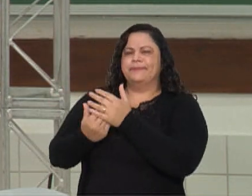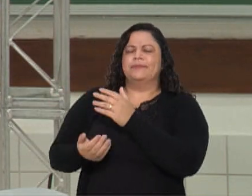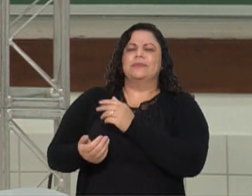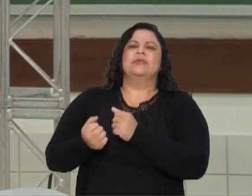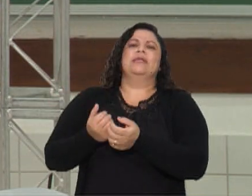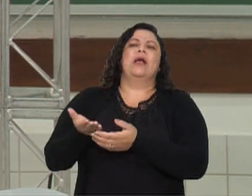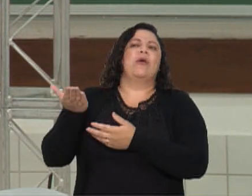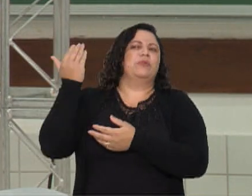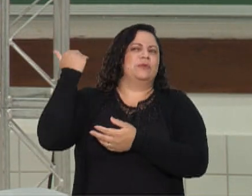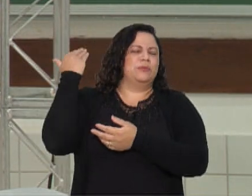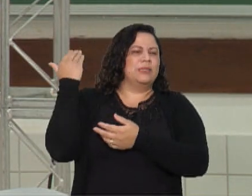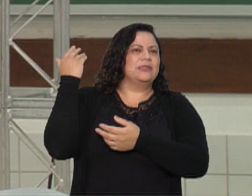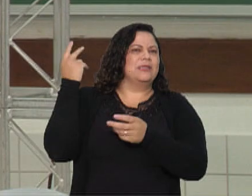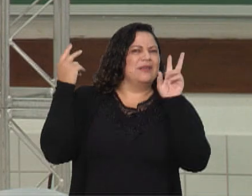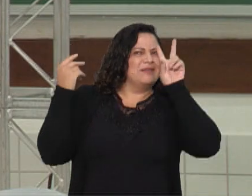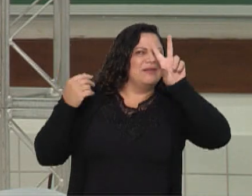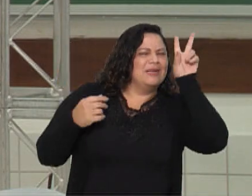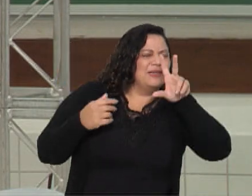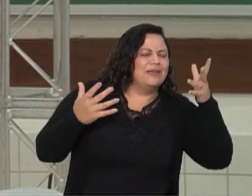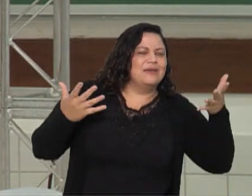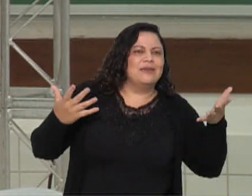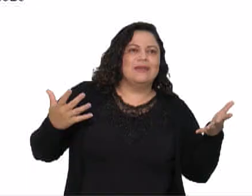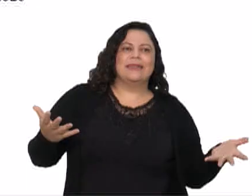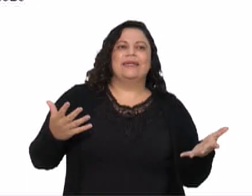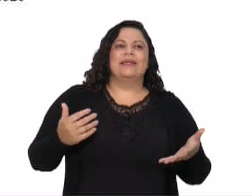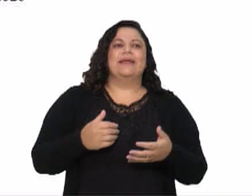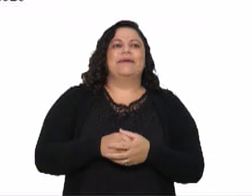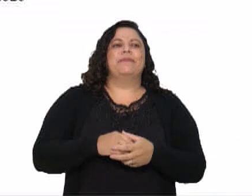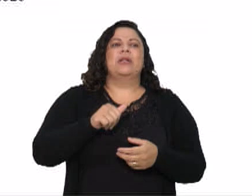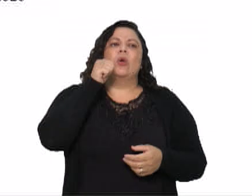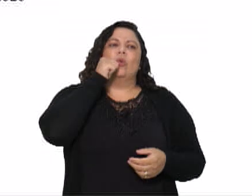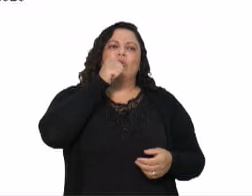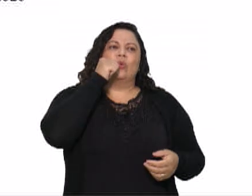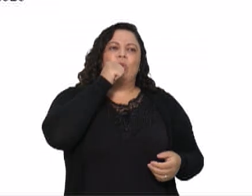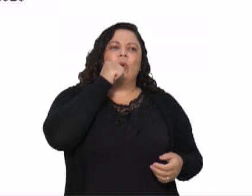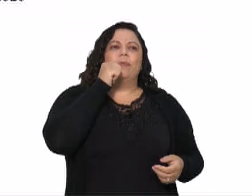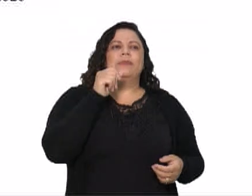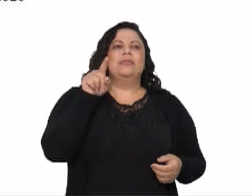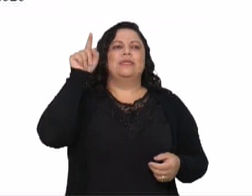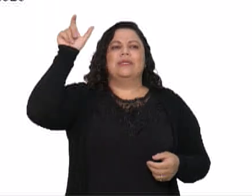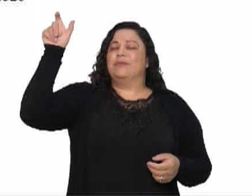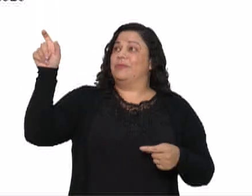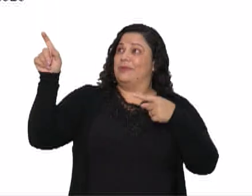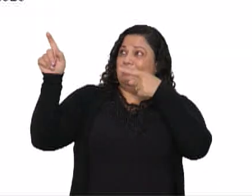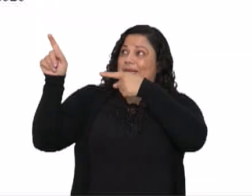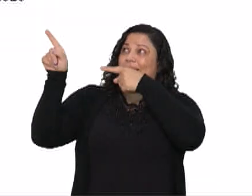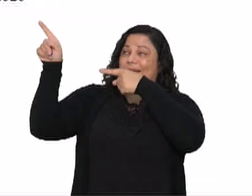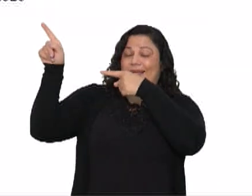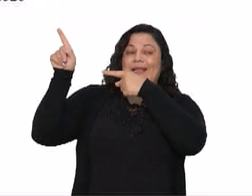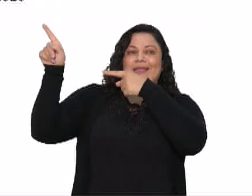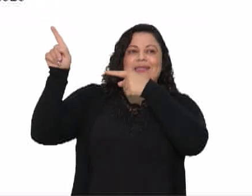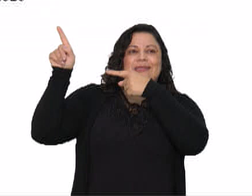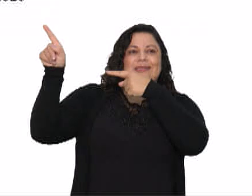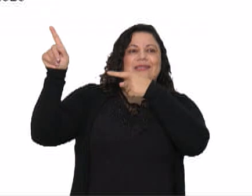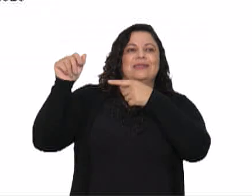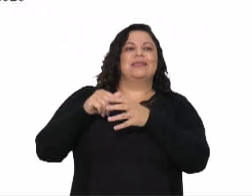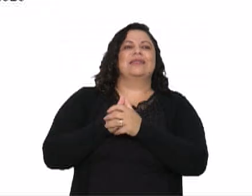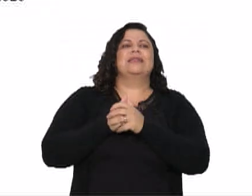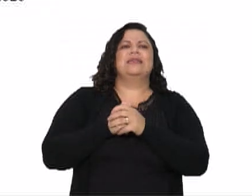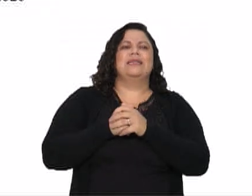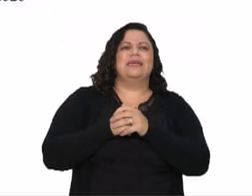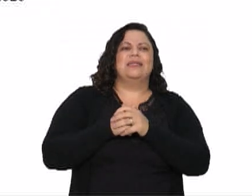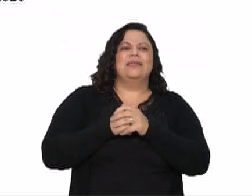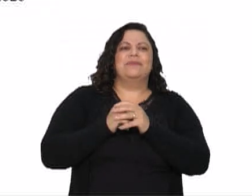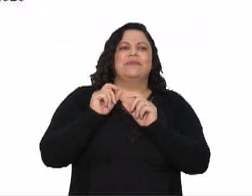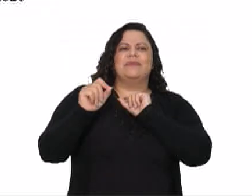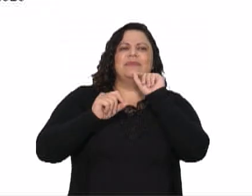né? Lembram? Lembram da Lina Bubardi? Estão lembrando dela? Sim? Olha só, foi ela que fez